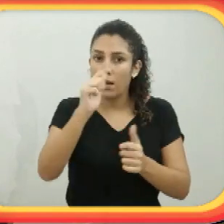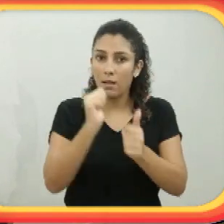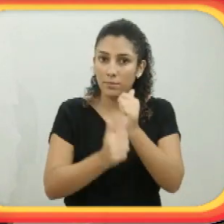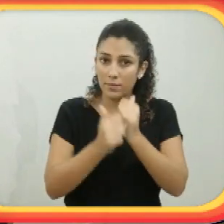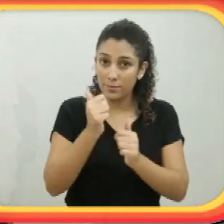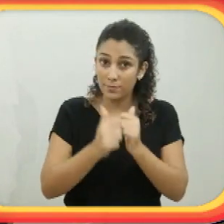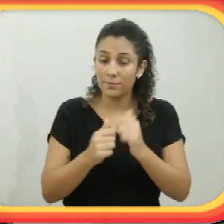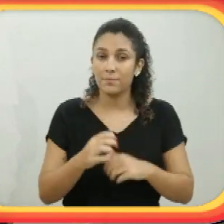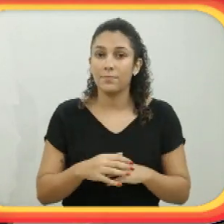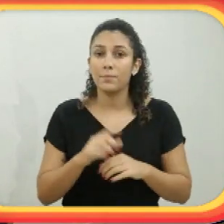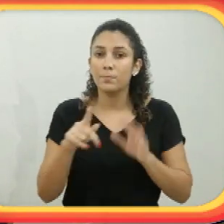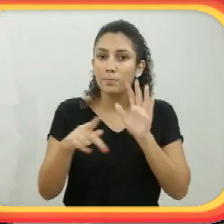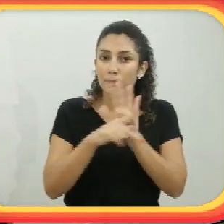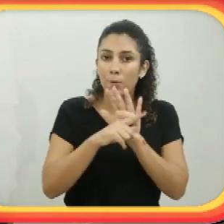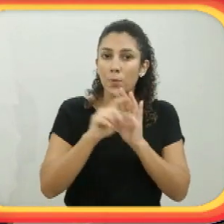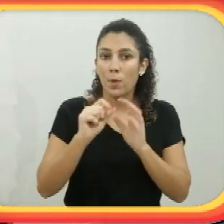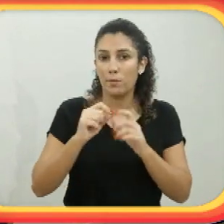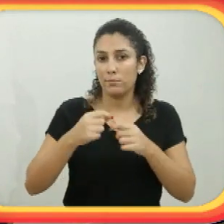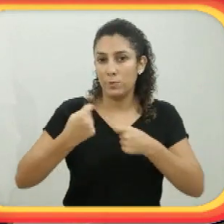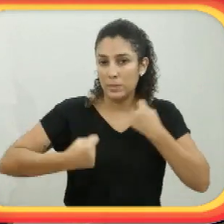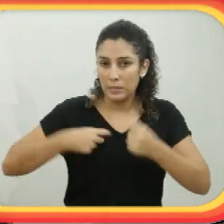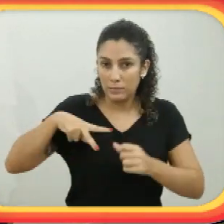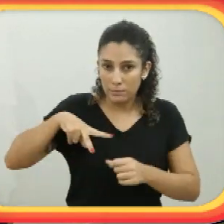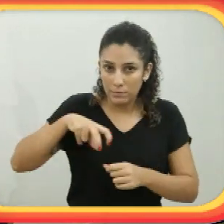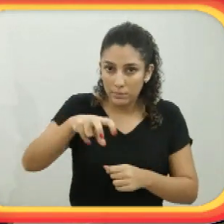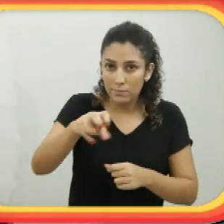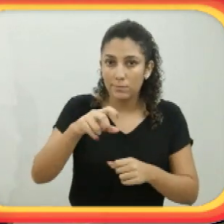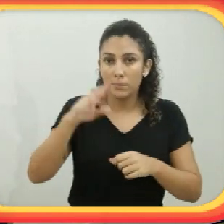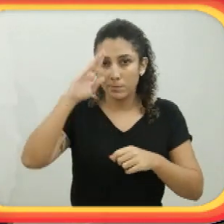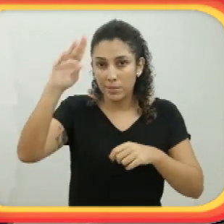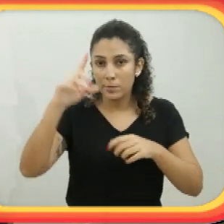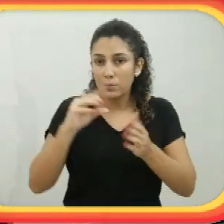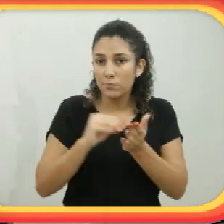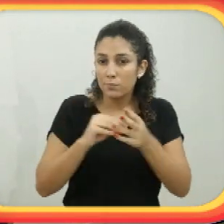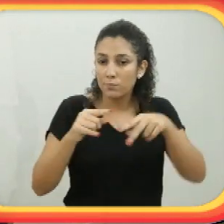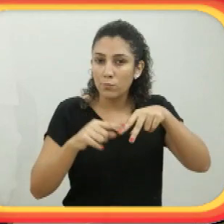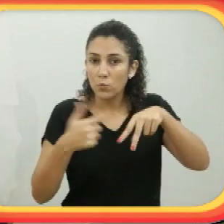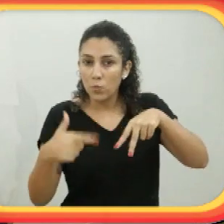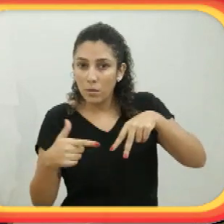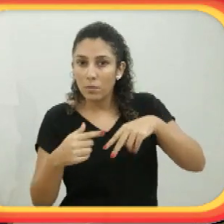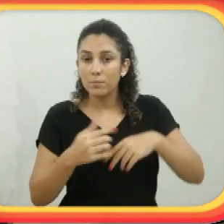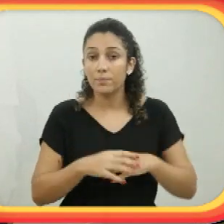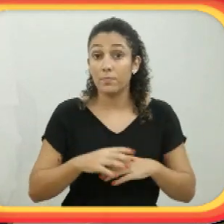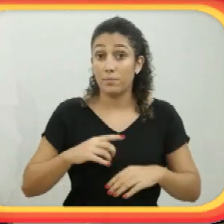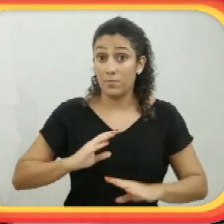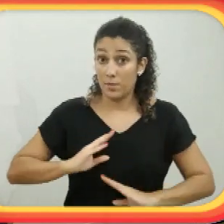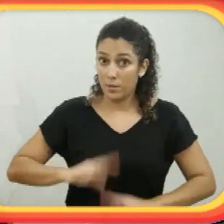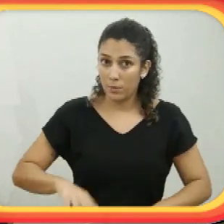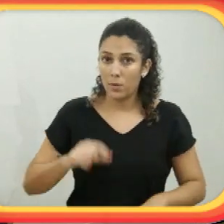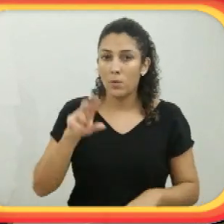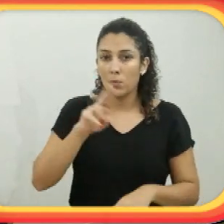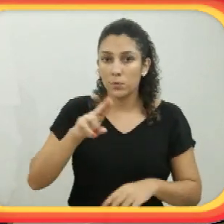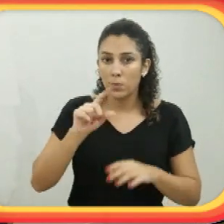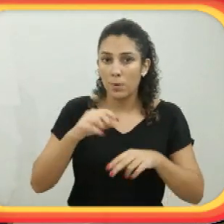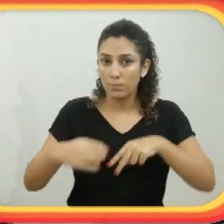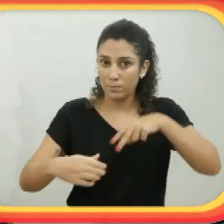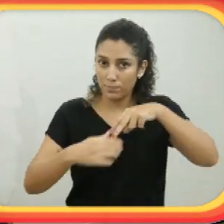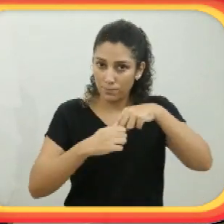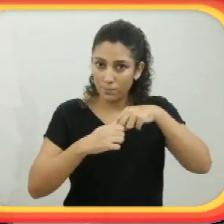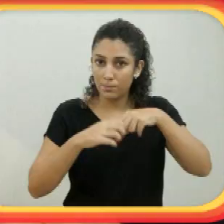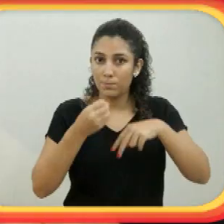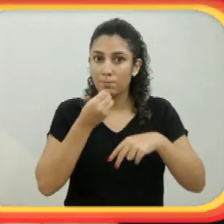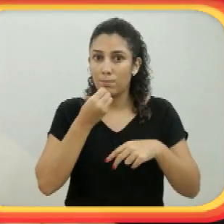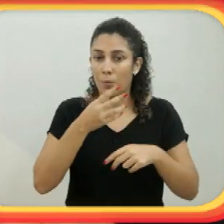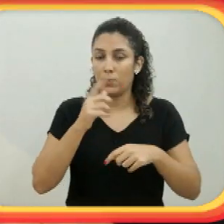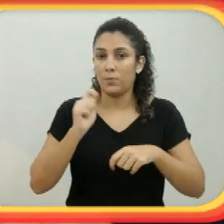parte da própria largada do atleta, aqueles que são amputados de membro inferior costumam usar algum tipo de prótese para ter uma estabilidade maior na hora do